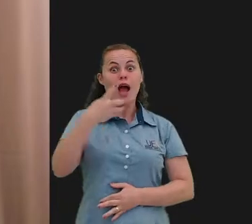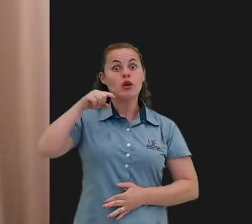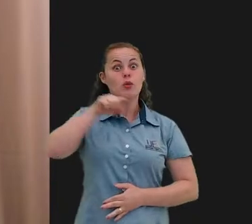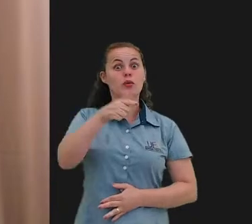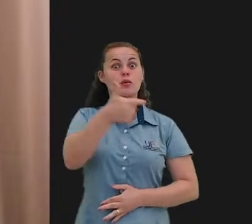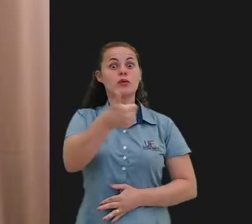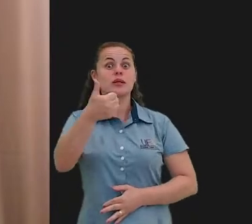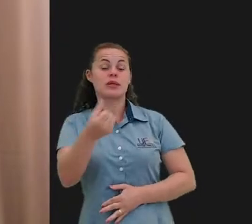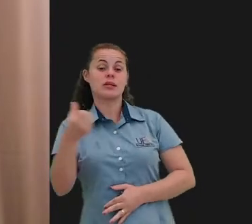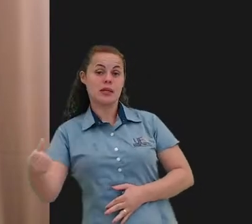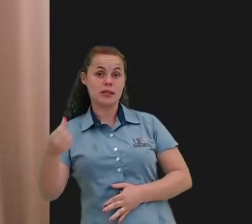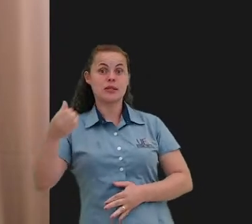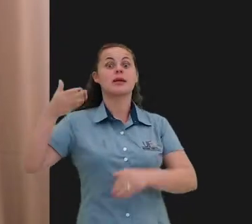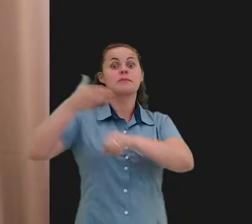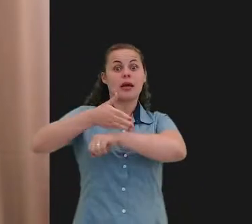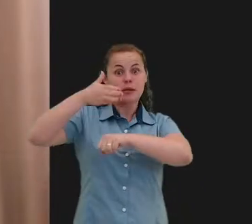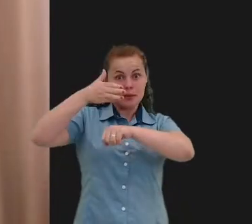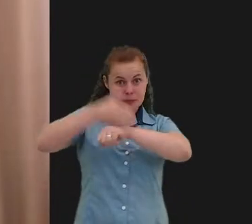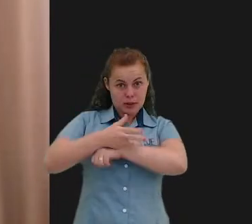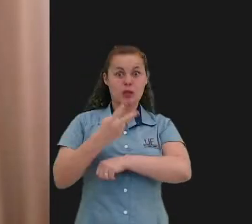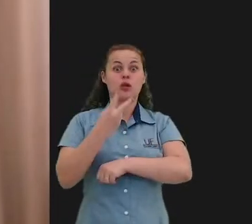4.256 participantes, sendo